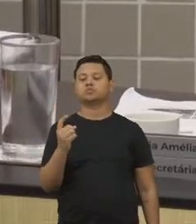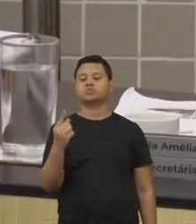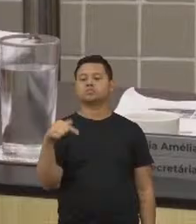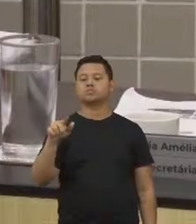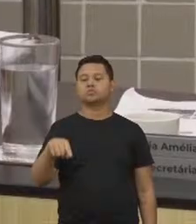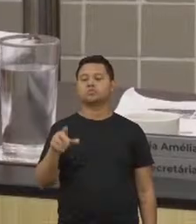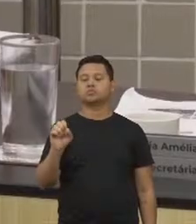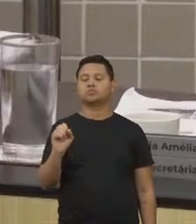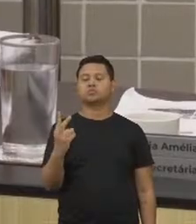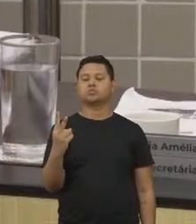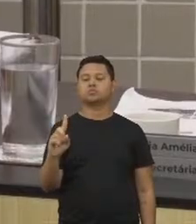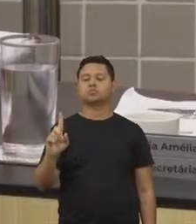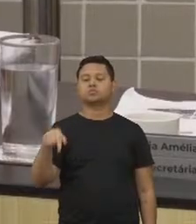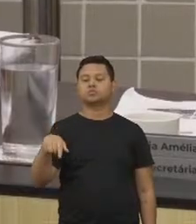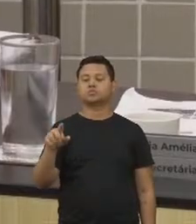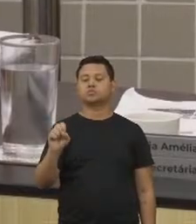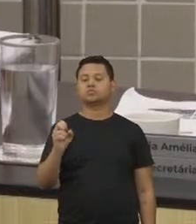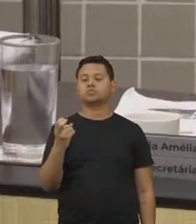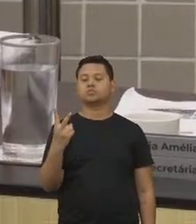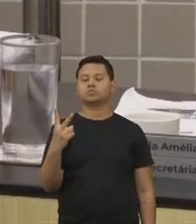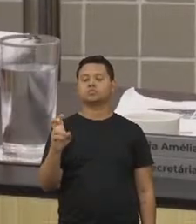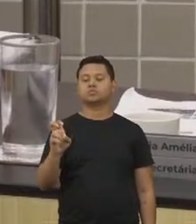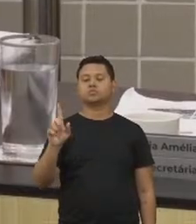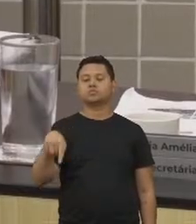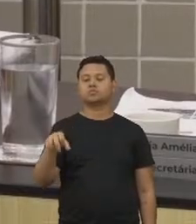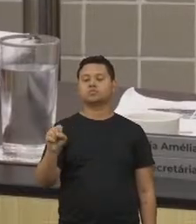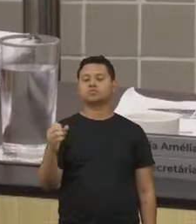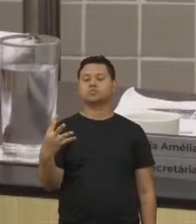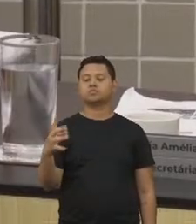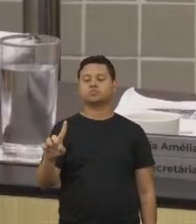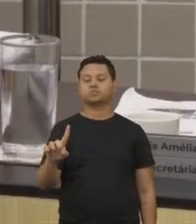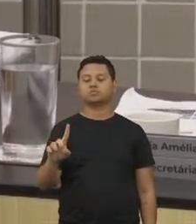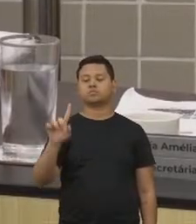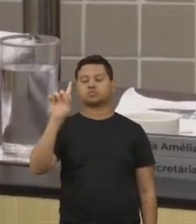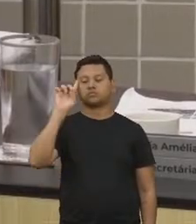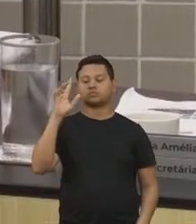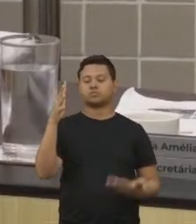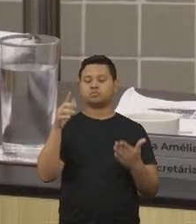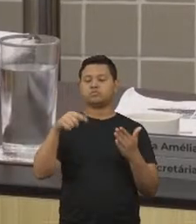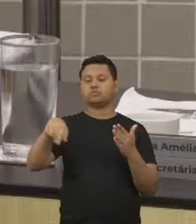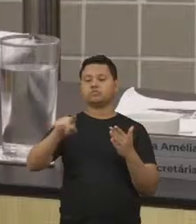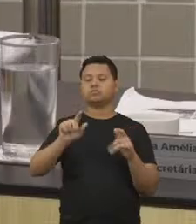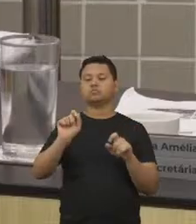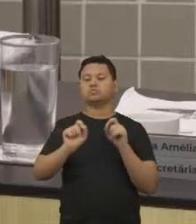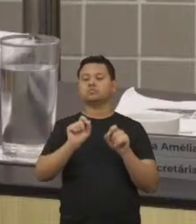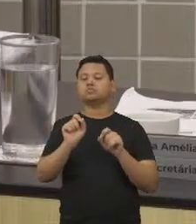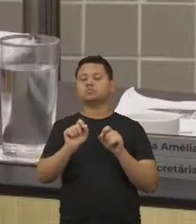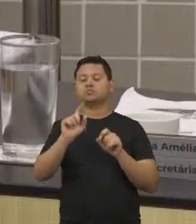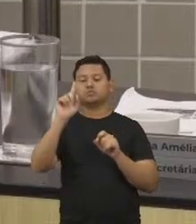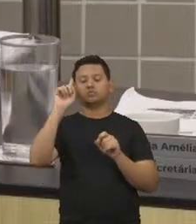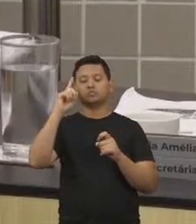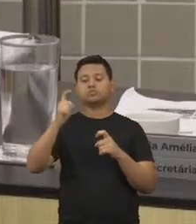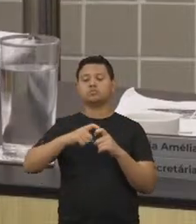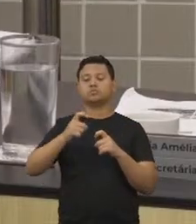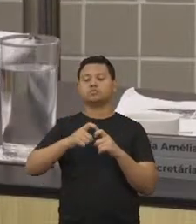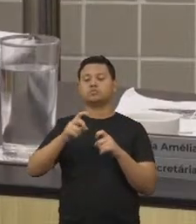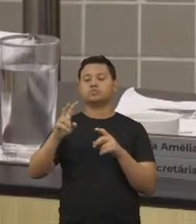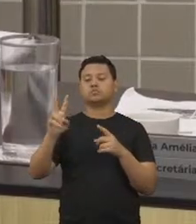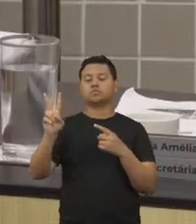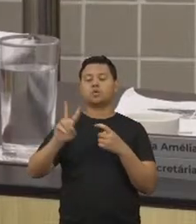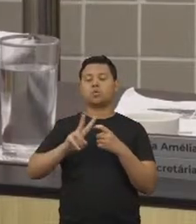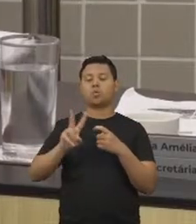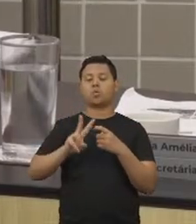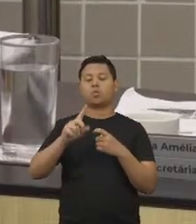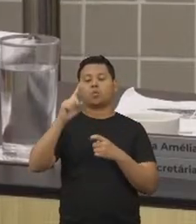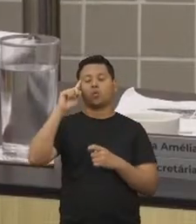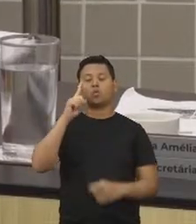817, 821, 825, 841. Moção comemorativa pelo transcurso do Dia do Médico Veterinário,